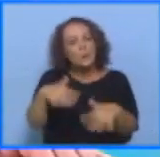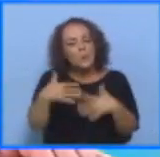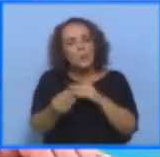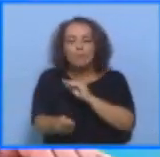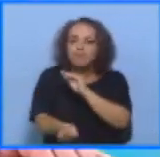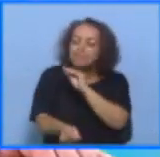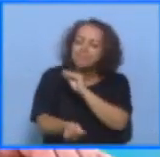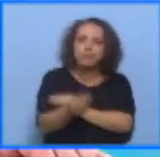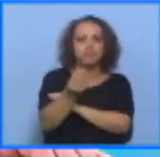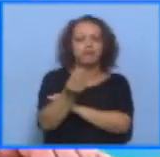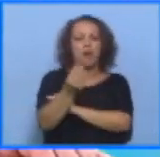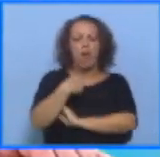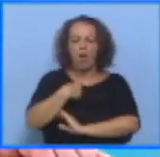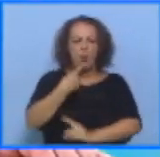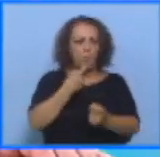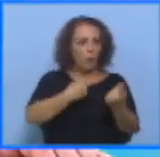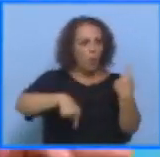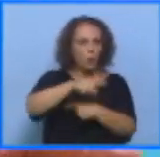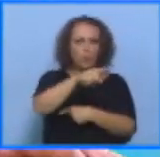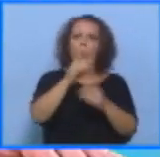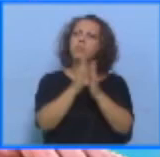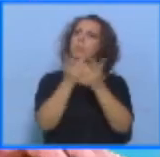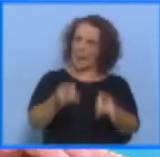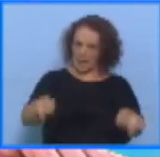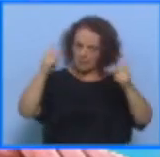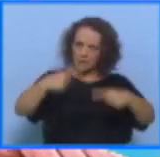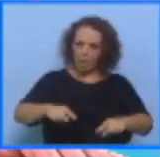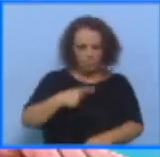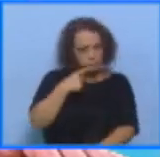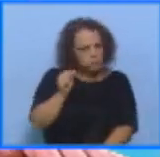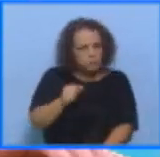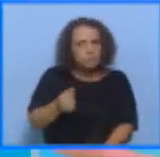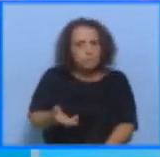realmente... E eu perguntava-lhes, mas vocês têm liberdade religiosa? Sim, certamente.